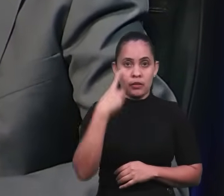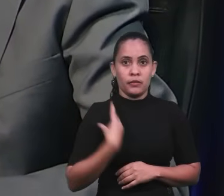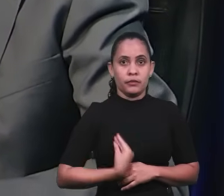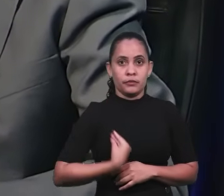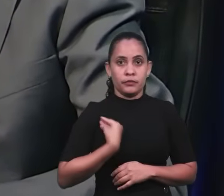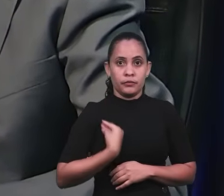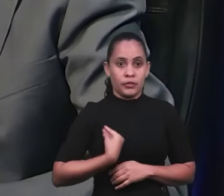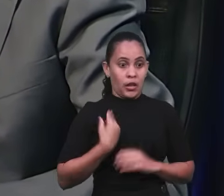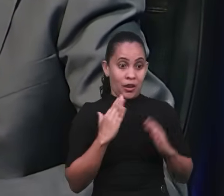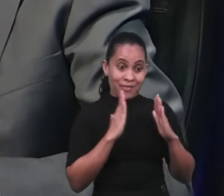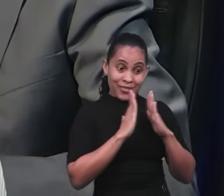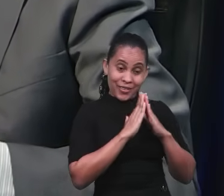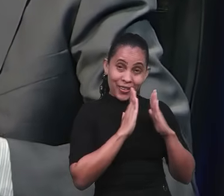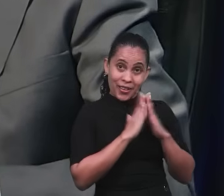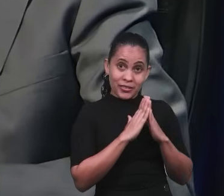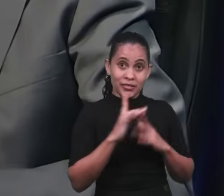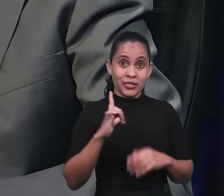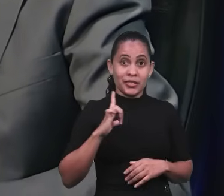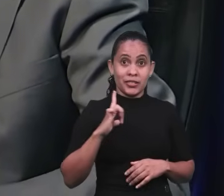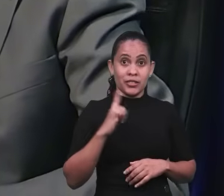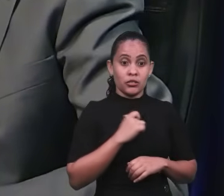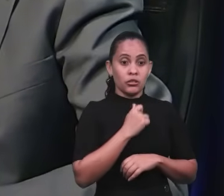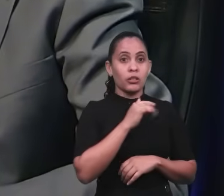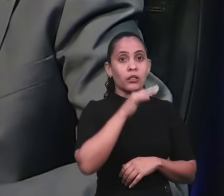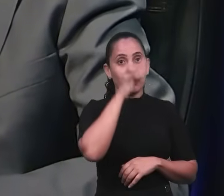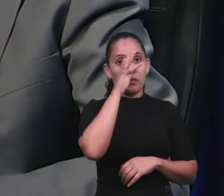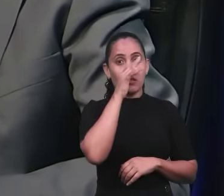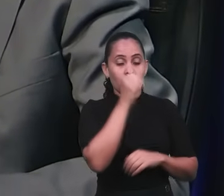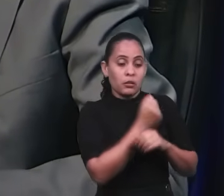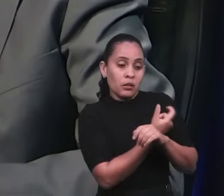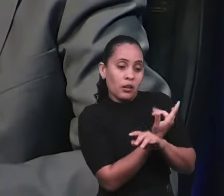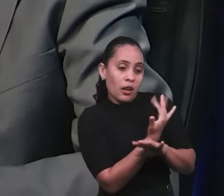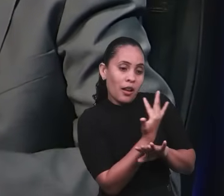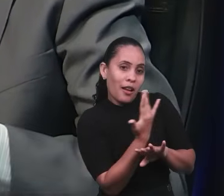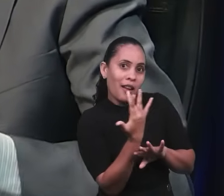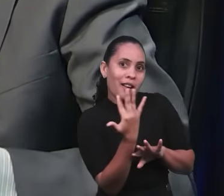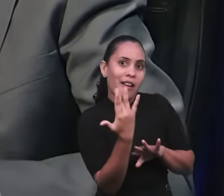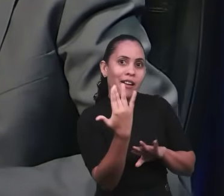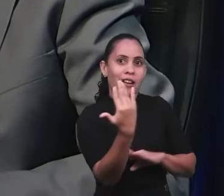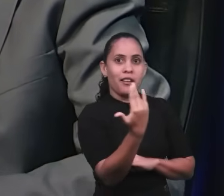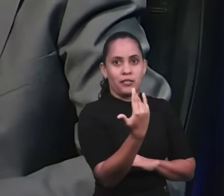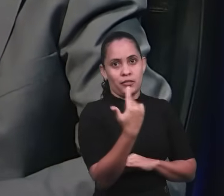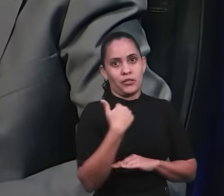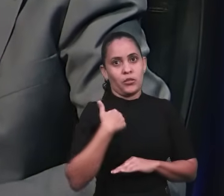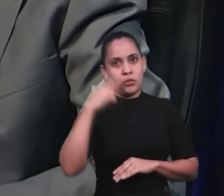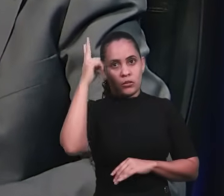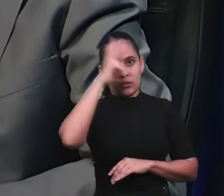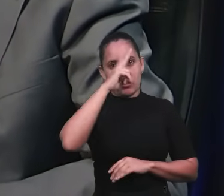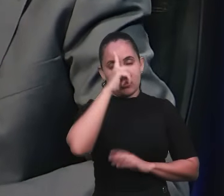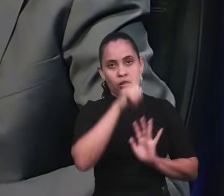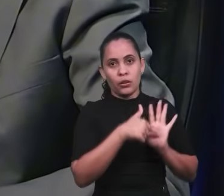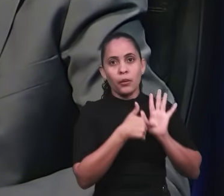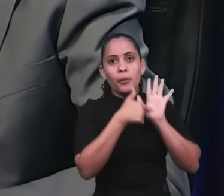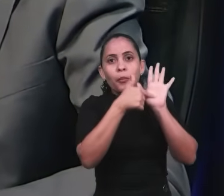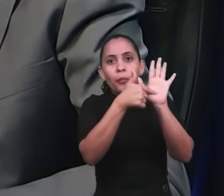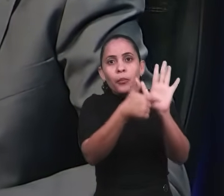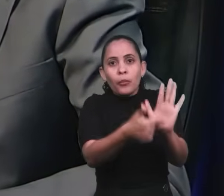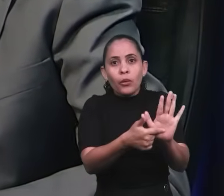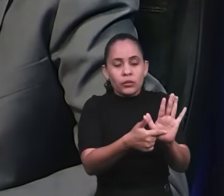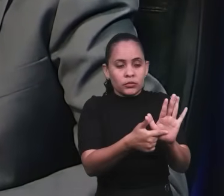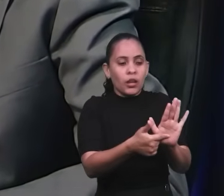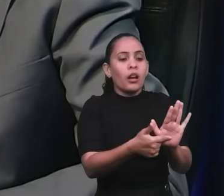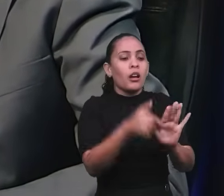em casas que tinham um jardim interno. Então nós podemos ver isso, os historiadores mostram, que Ur era uma